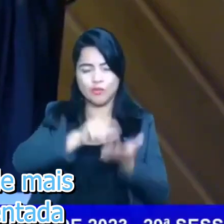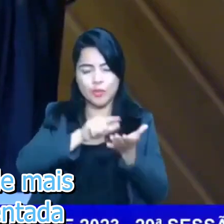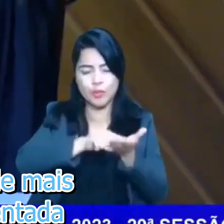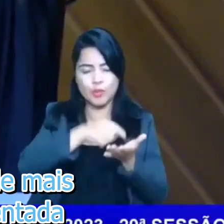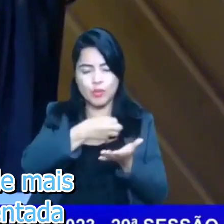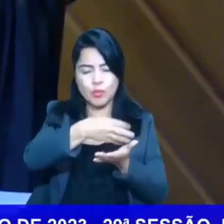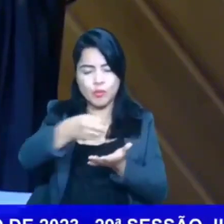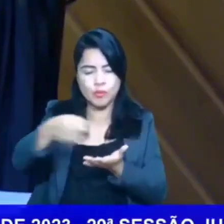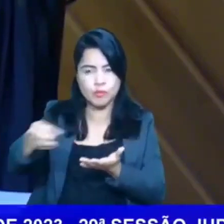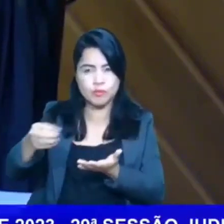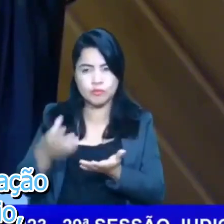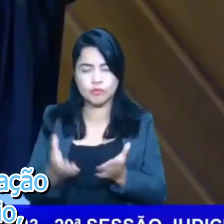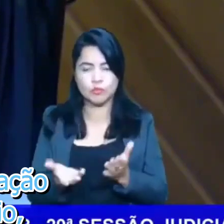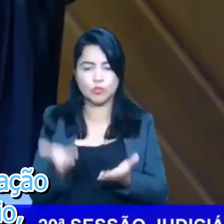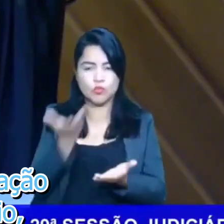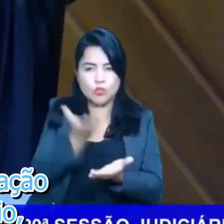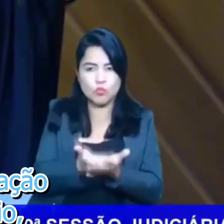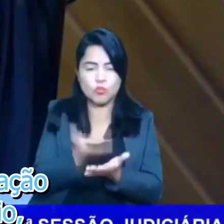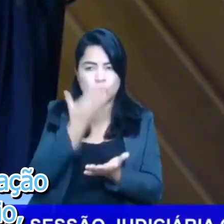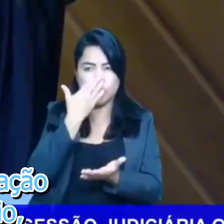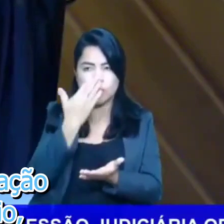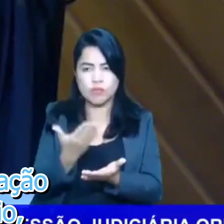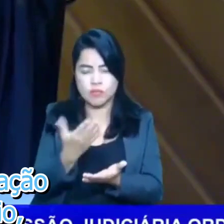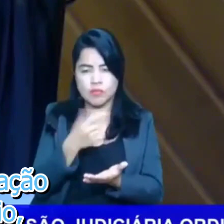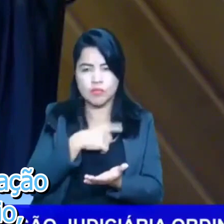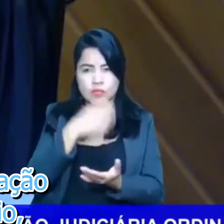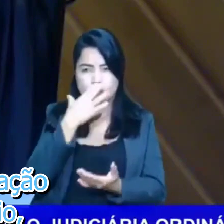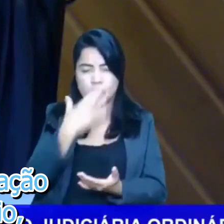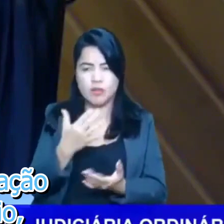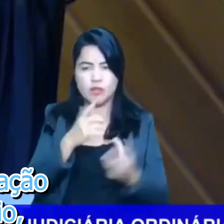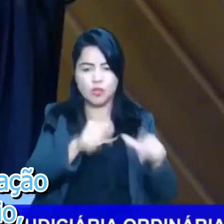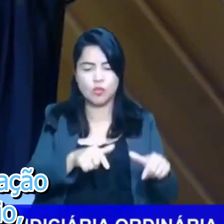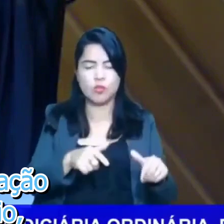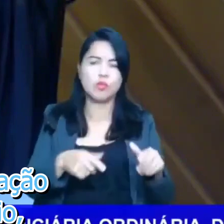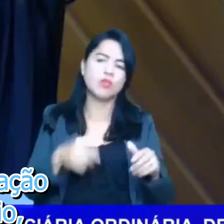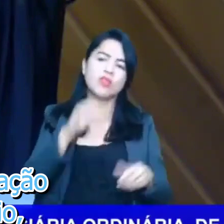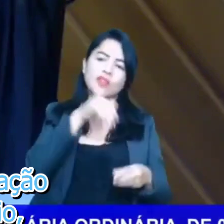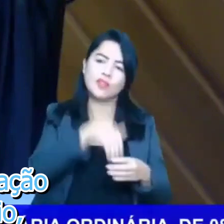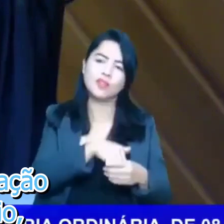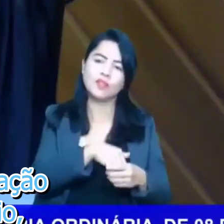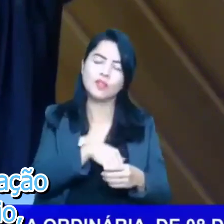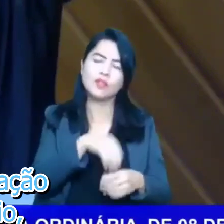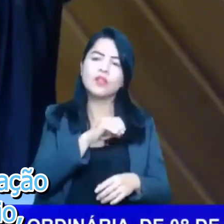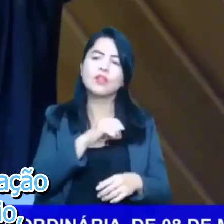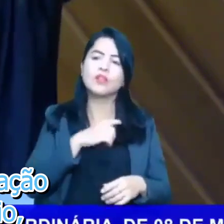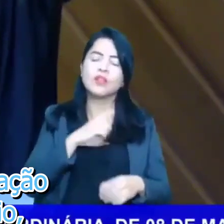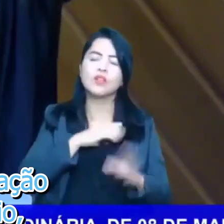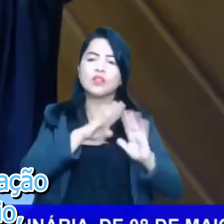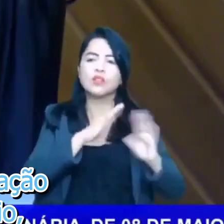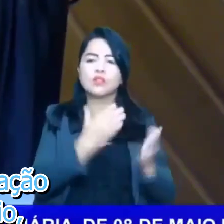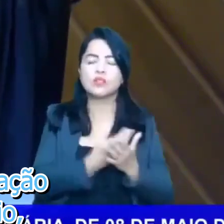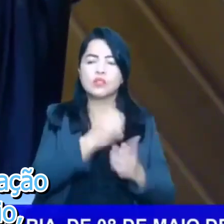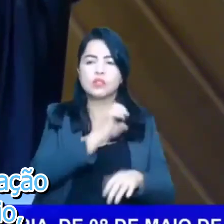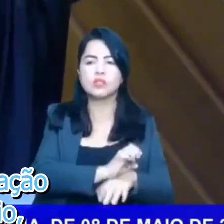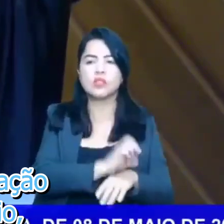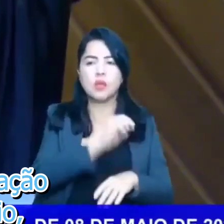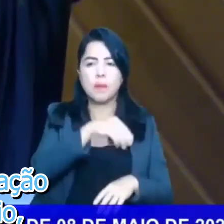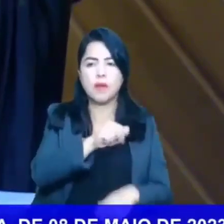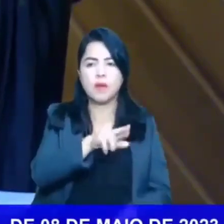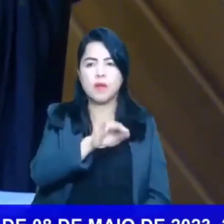representada virados para cima, caídos em frente ao local de votação na Escola Estadual Maria Catarina Dantas